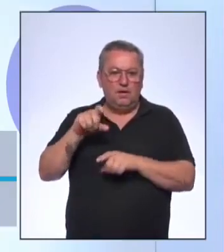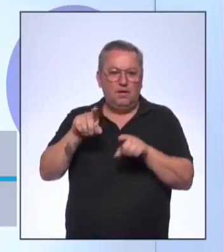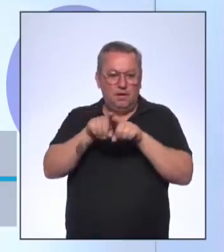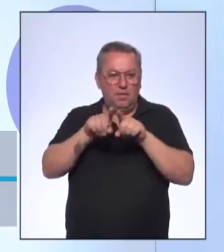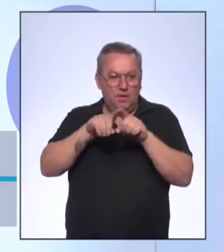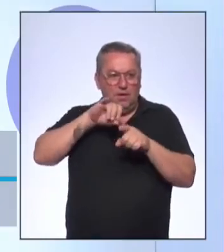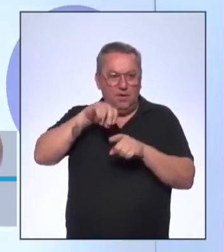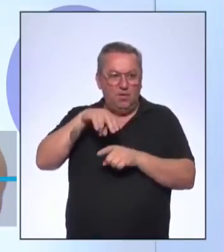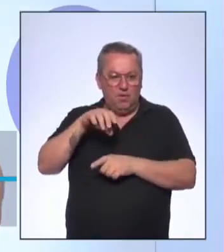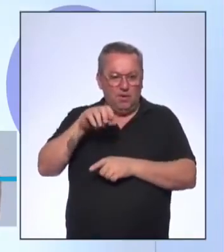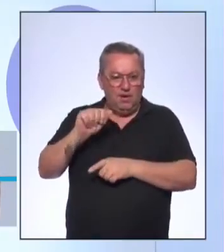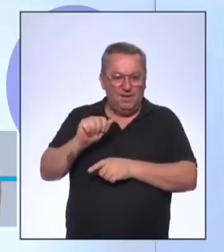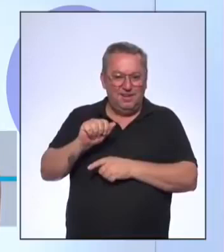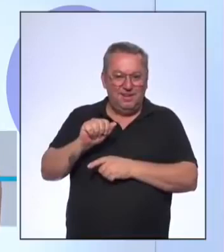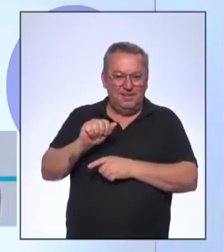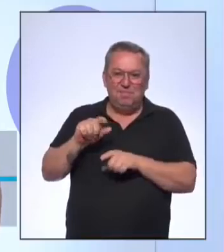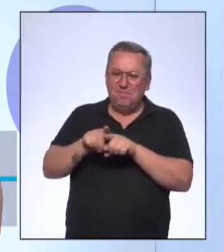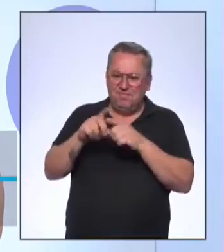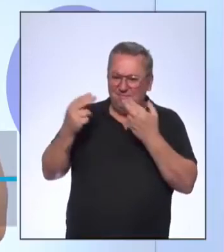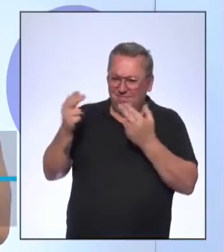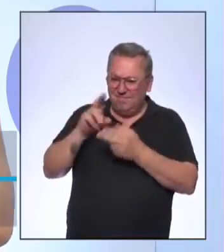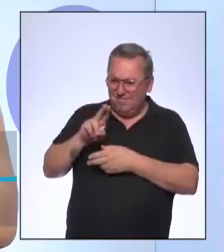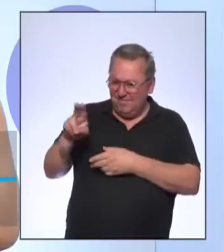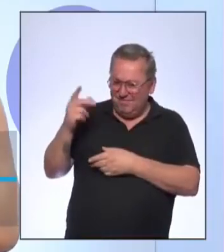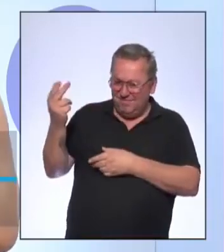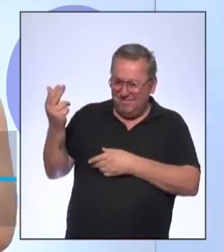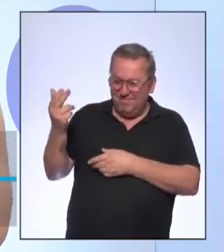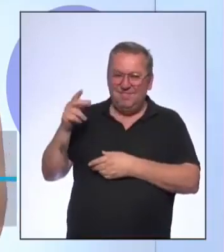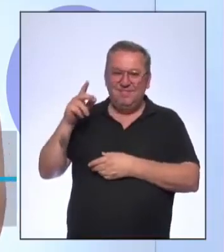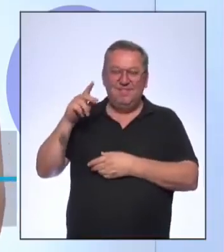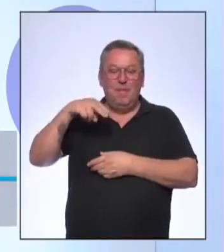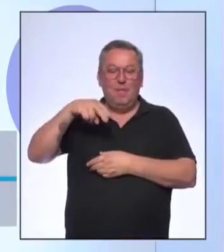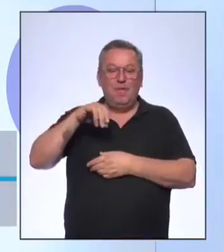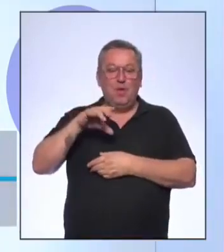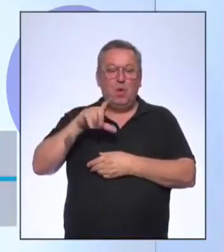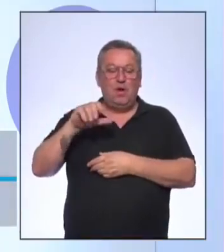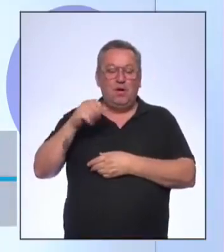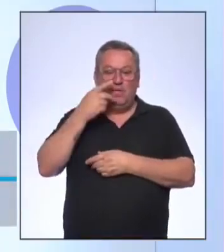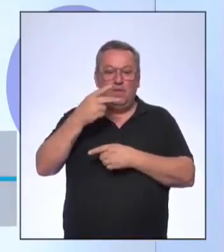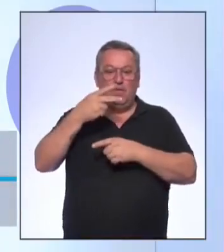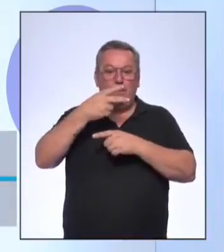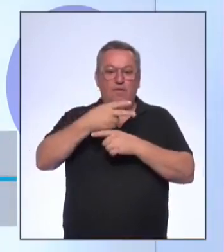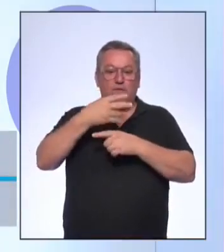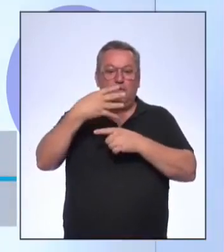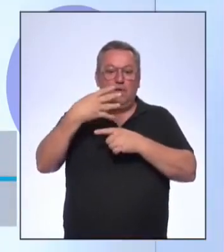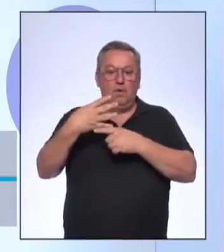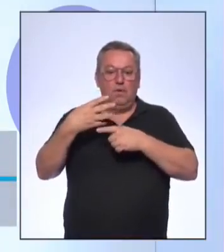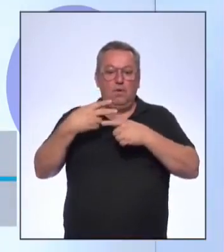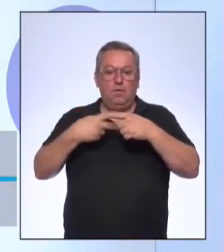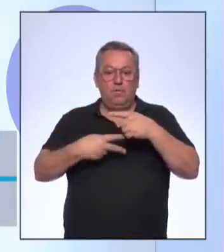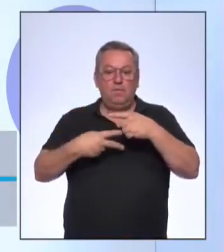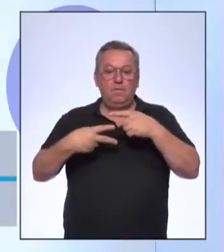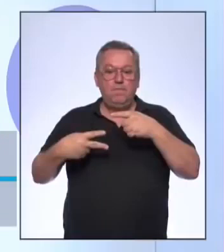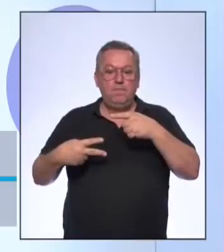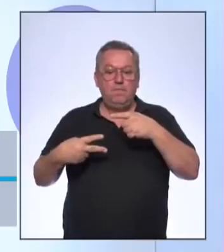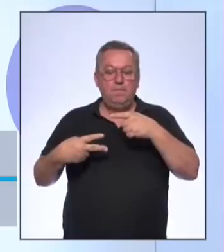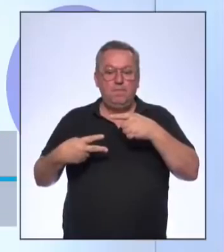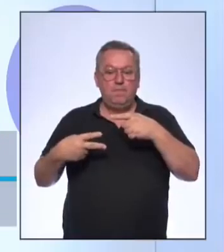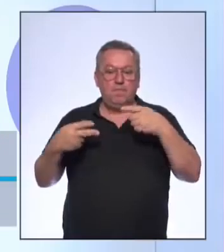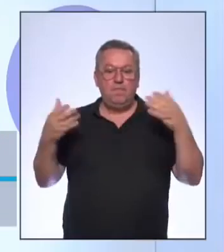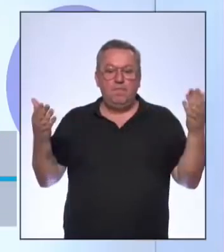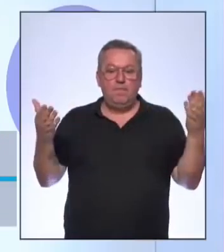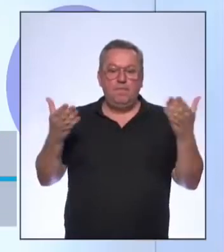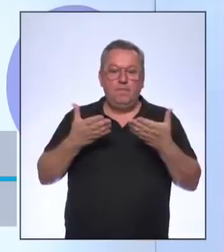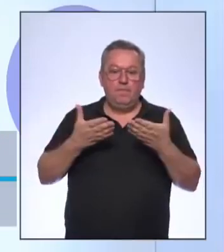viu, Jonas? Opa! Tem Nicole, disseram 24 sobre 22. Agora eu